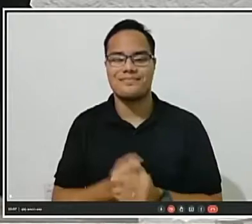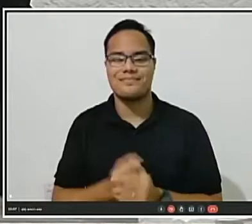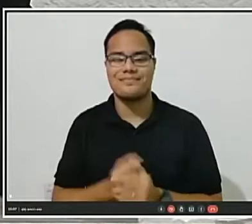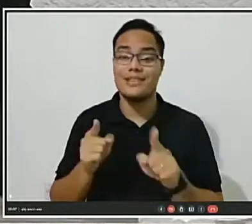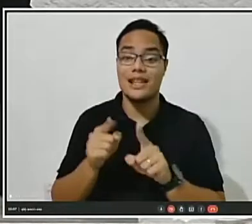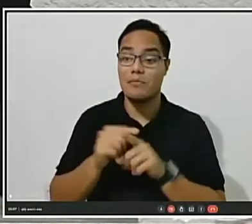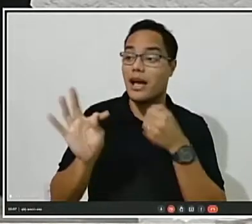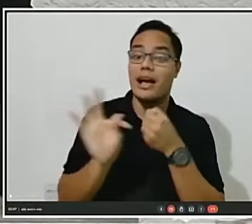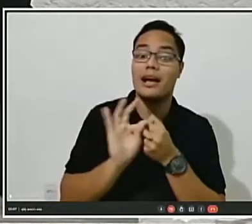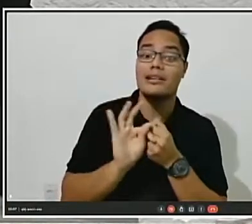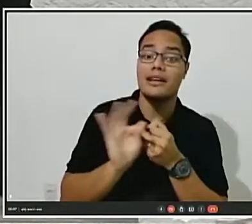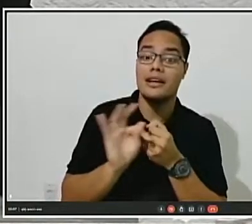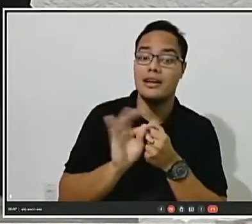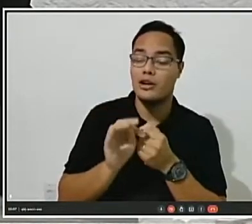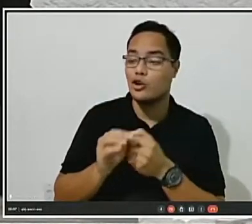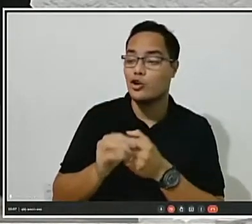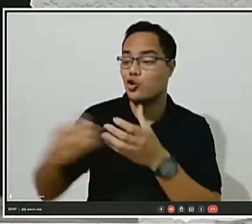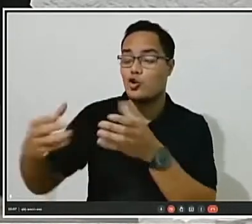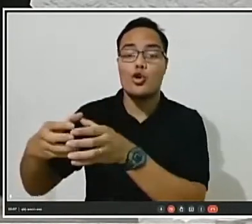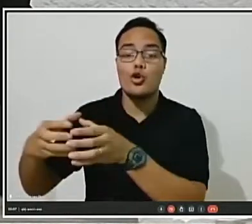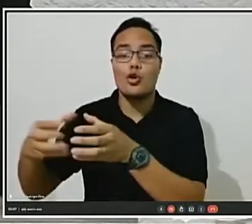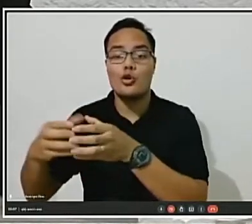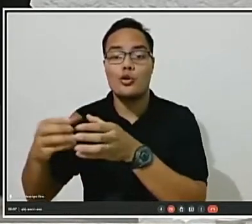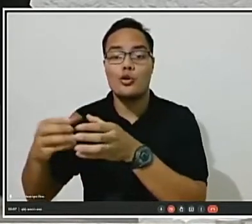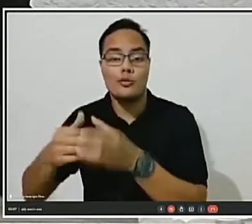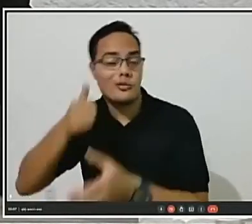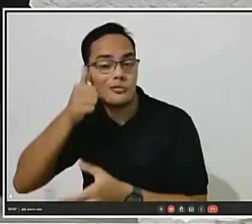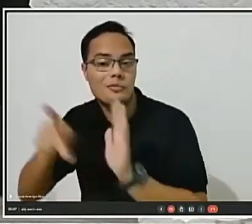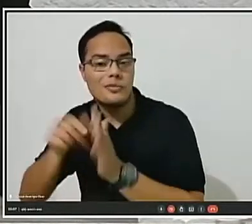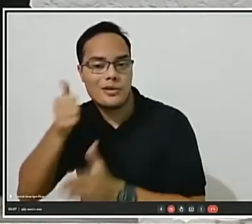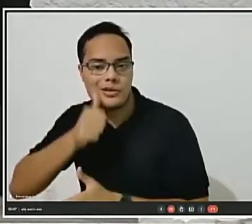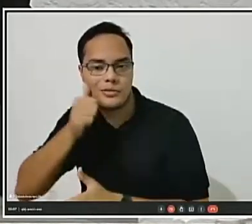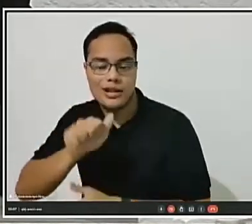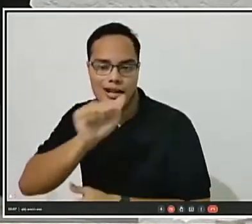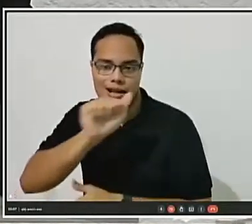feminina de voleibol da ABB dessa cidade.